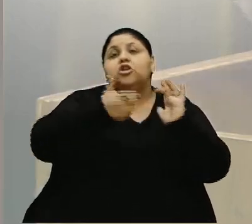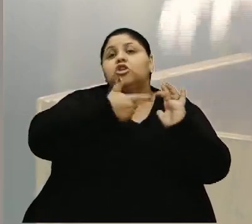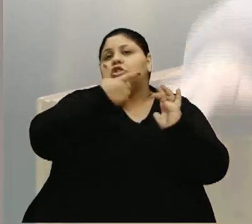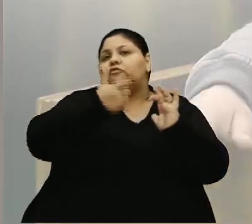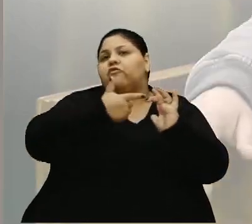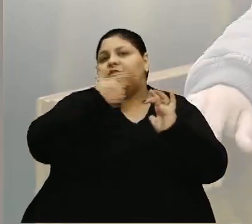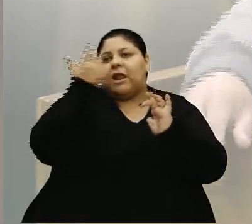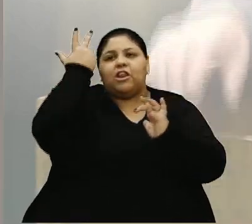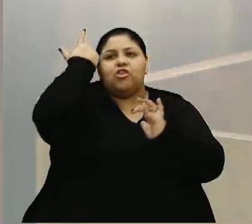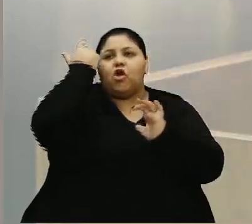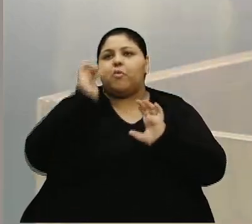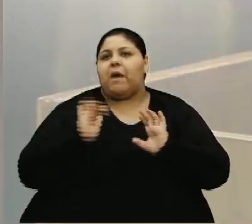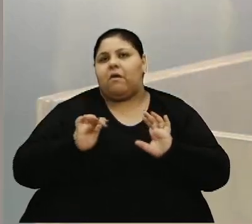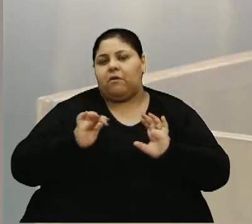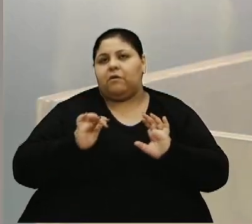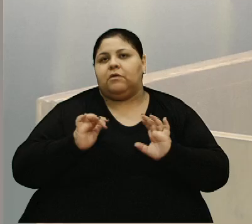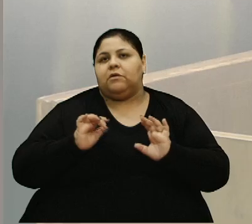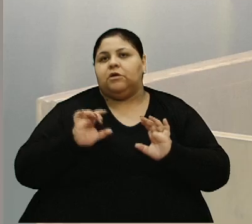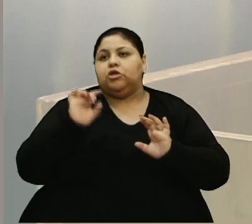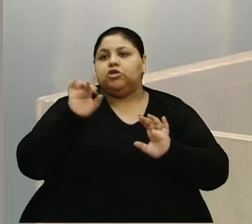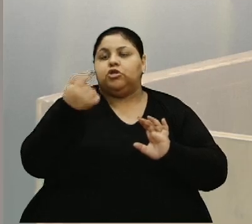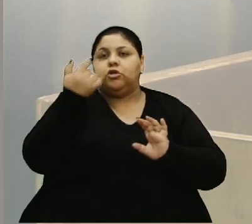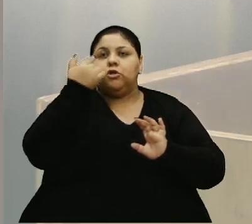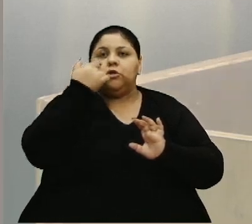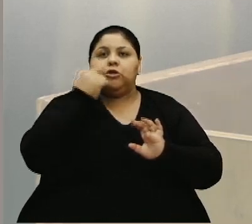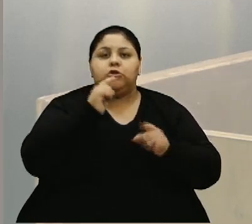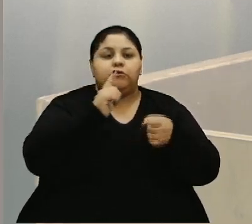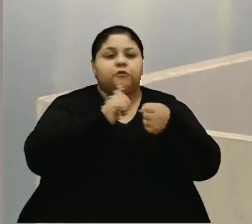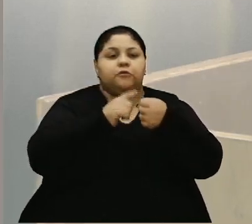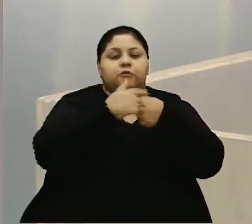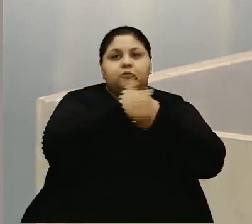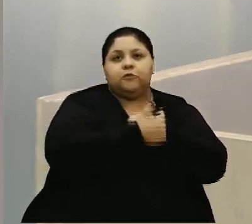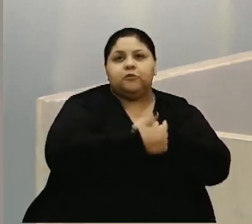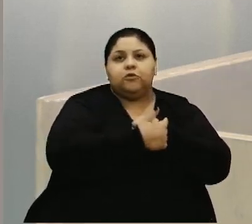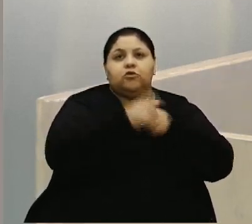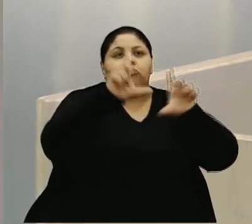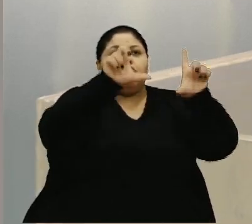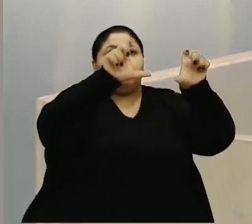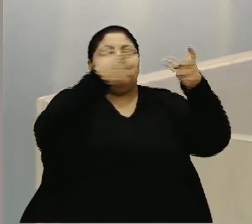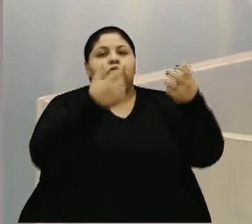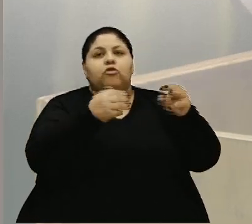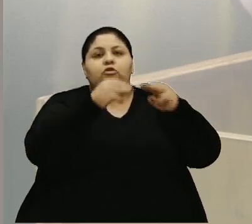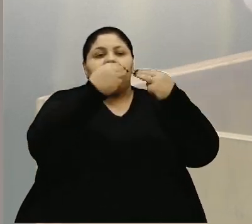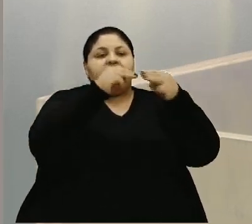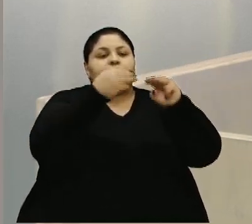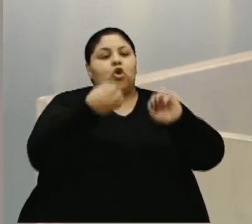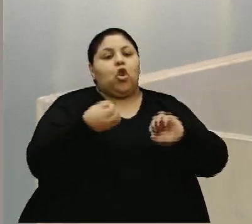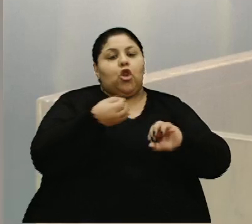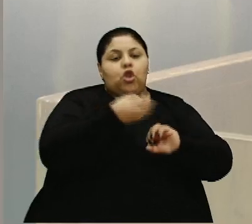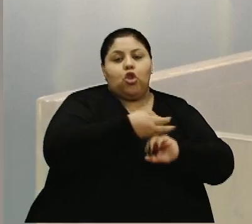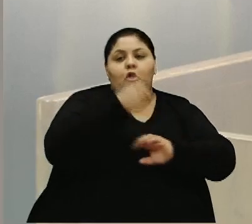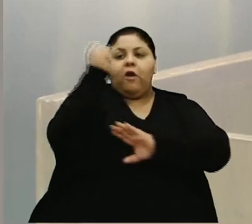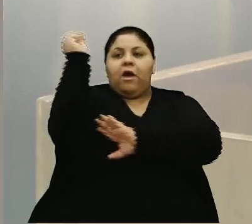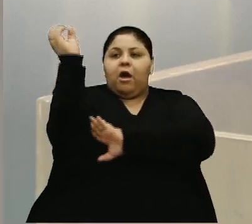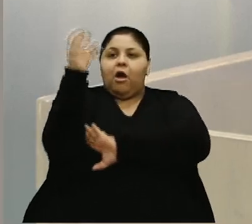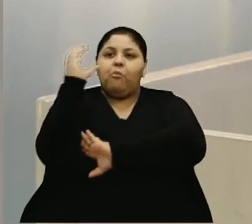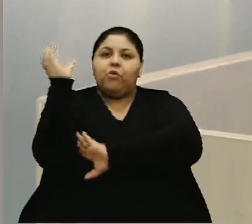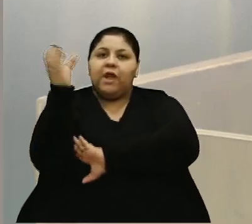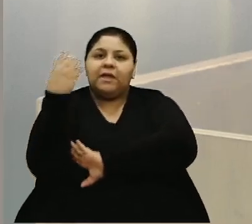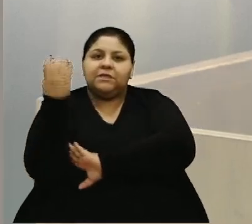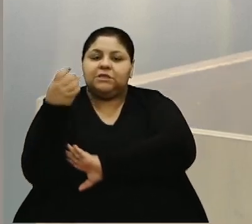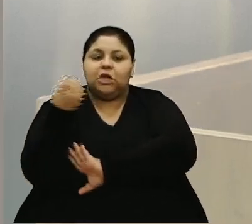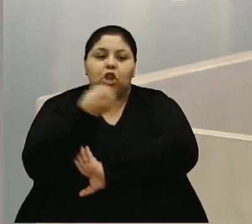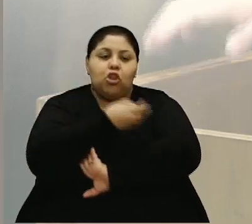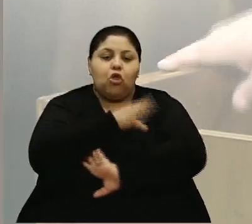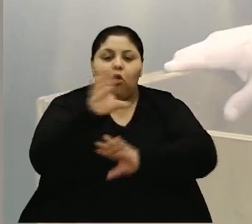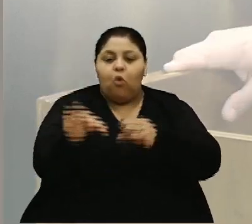é normal, né? Só vê cidades lá com fotos, patrola nova, ambulância nova,